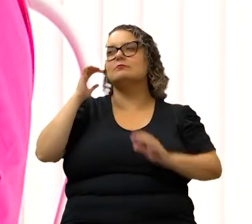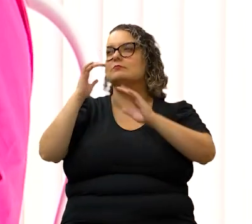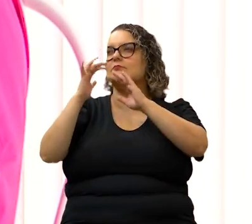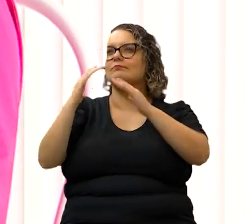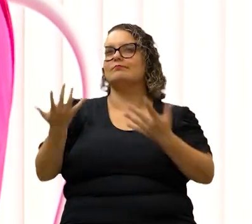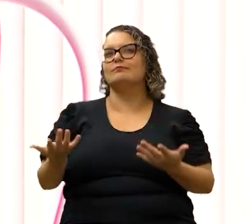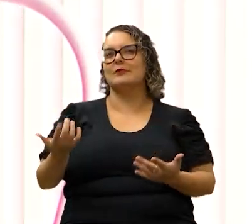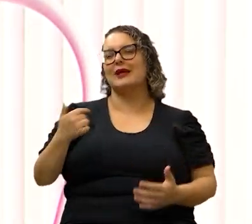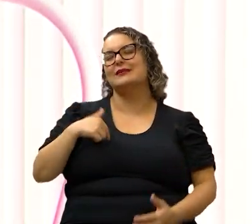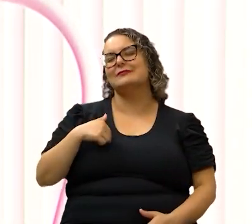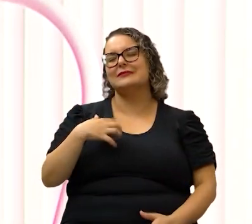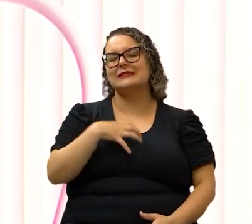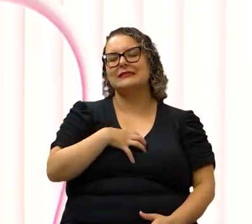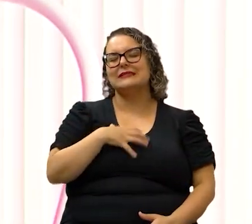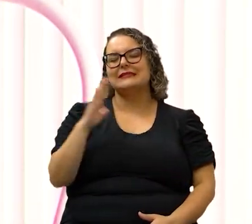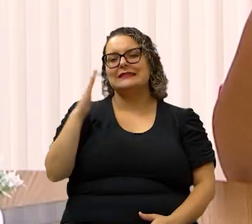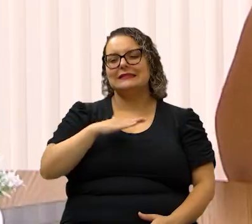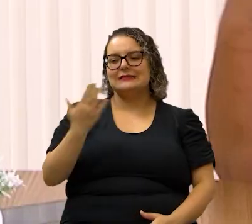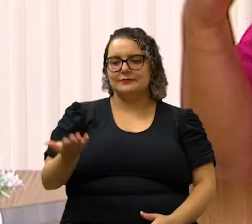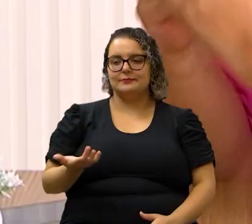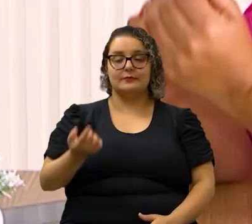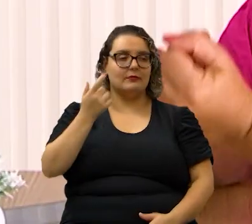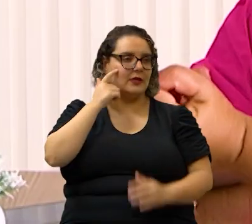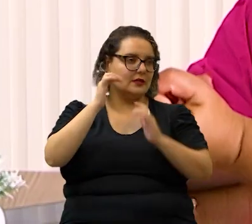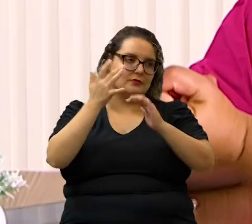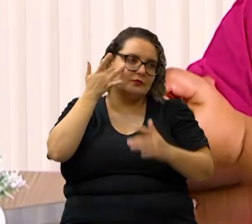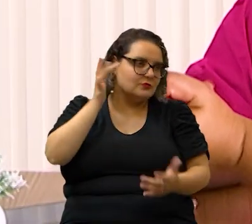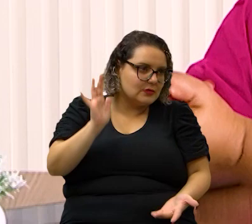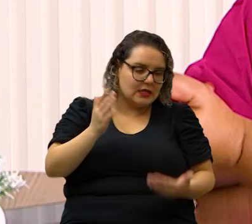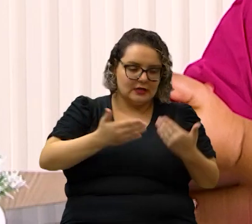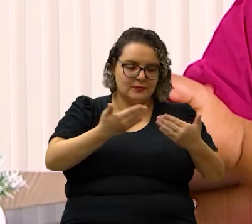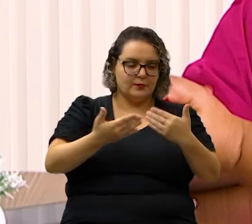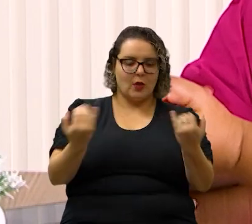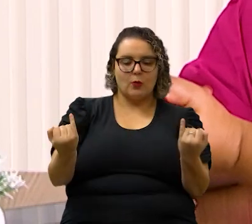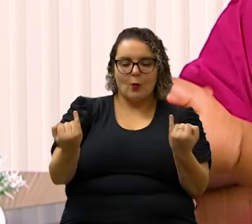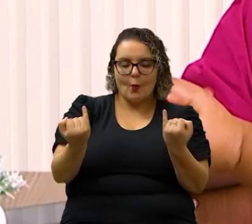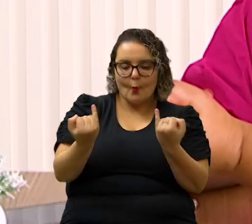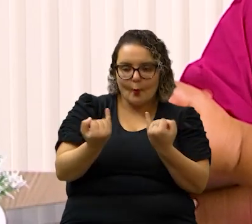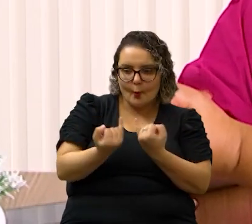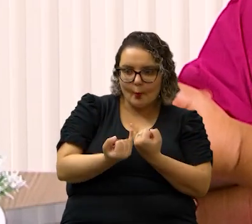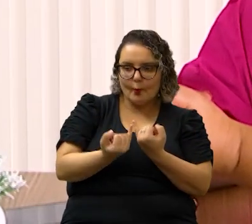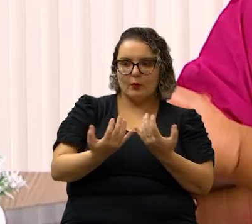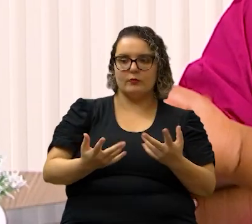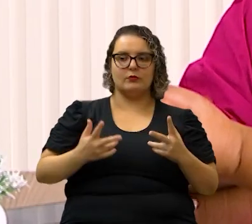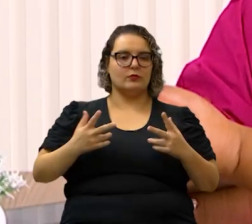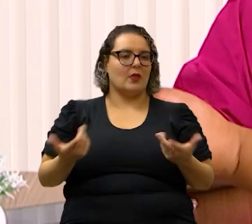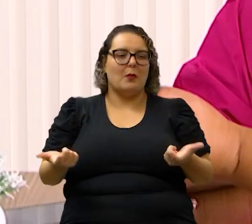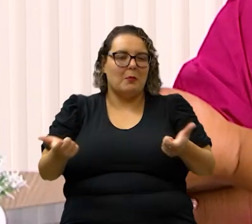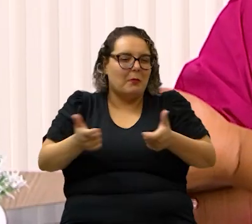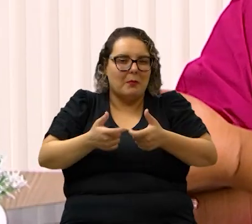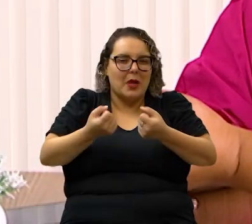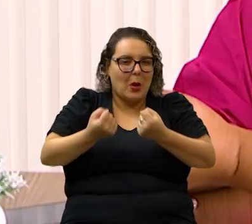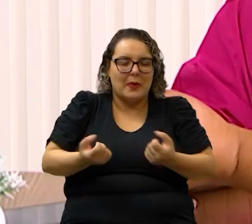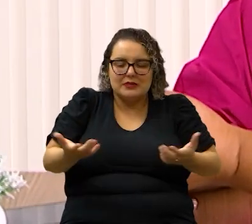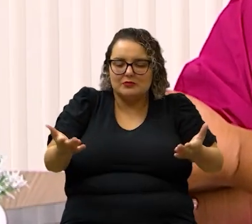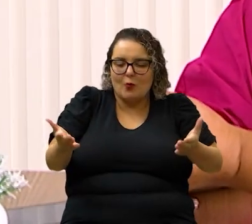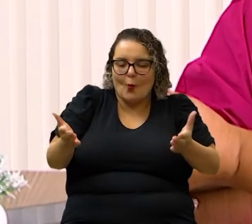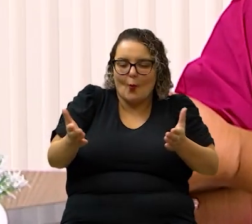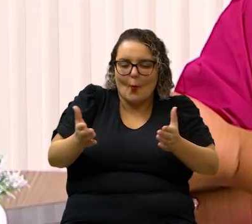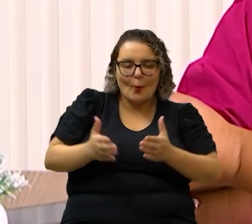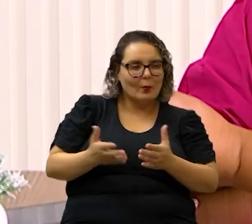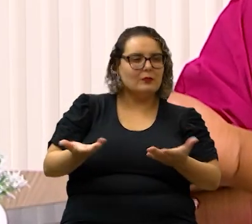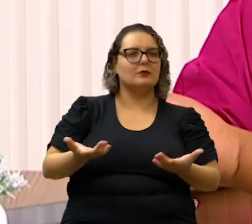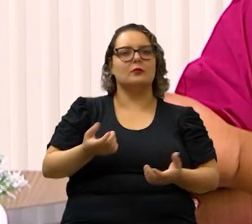sem pensar, poxa, isso vai me fazer mal? Pensa comigo, não sei se você já passou por isso, processo de emagrecimento, querer redução de peso,